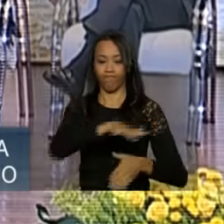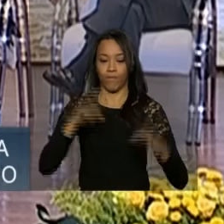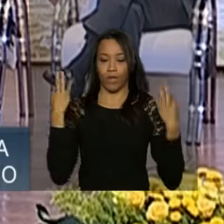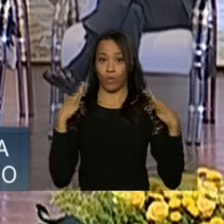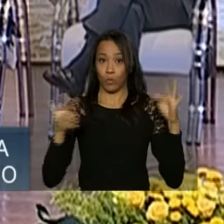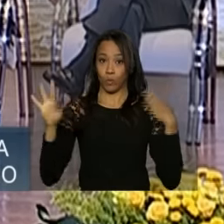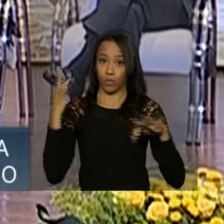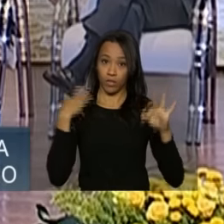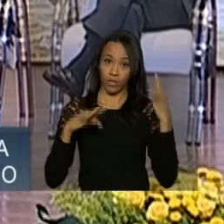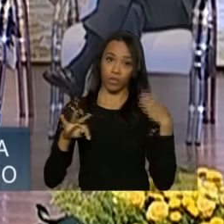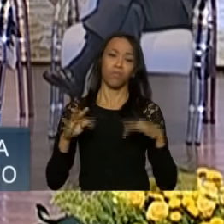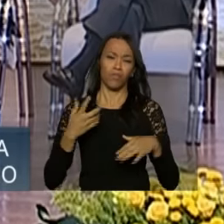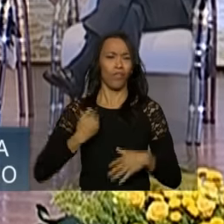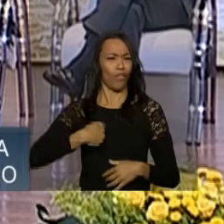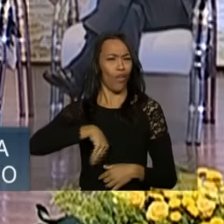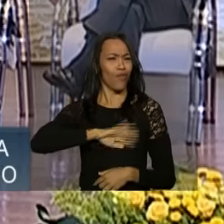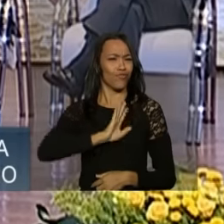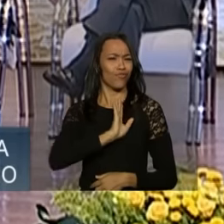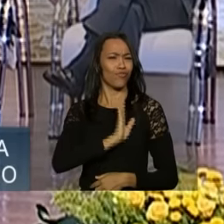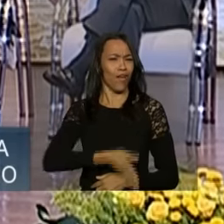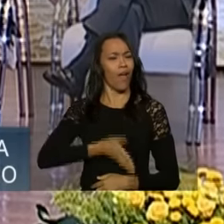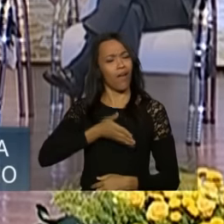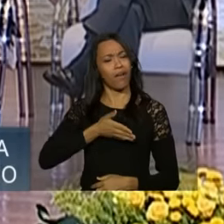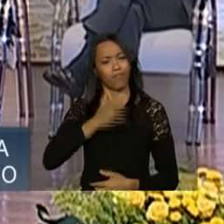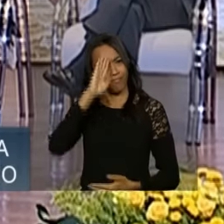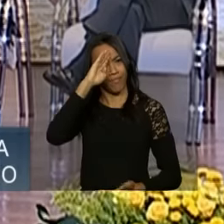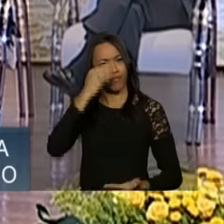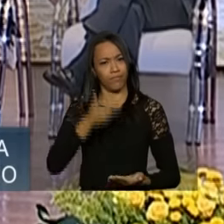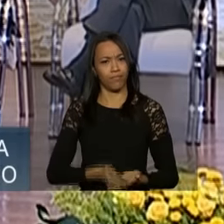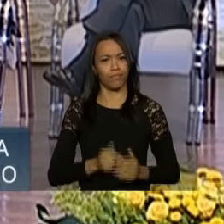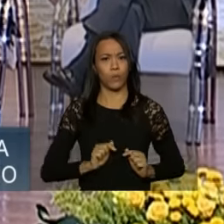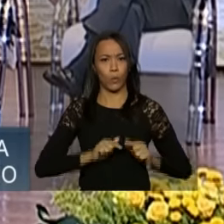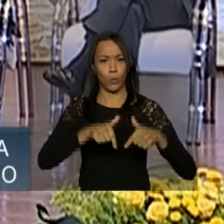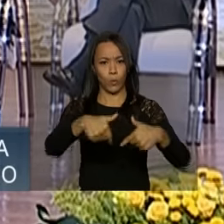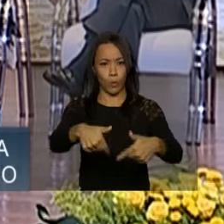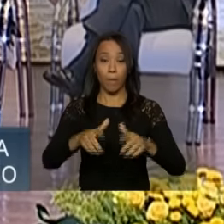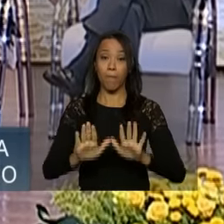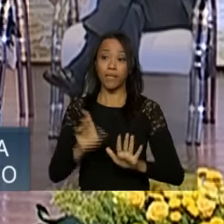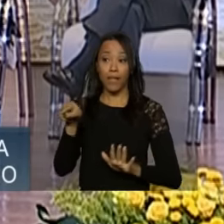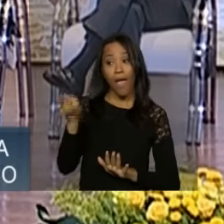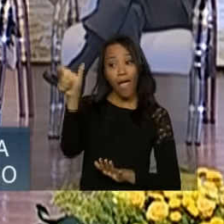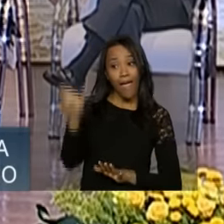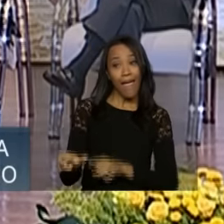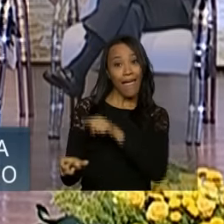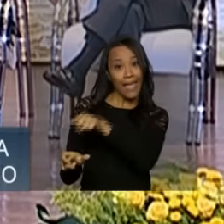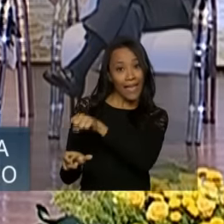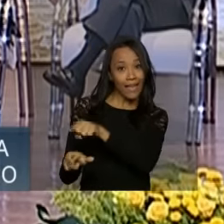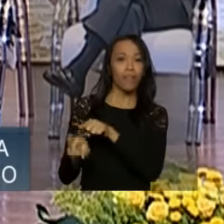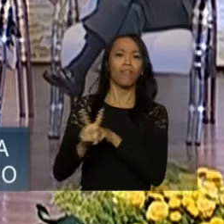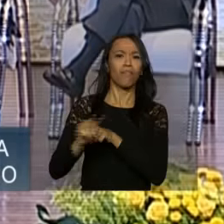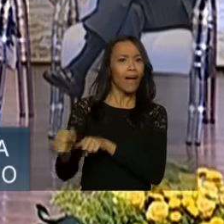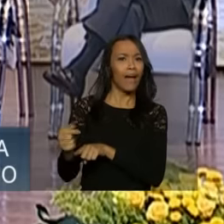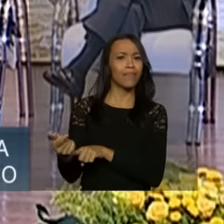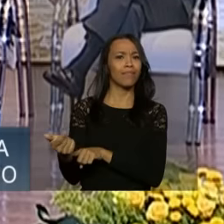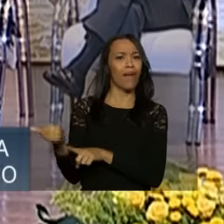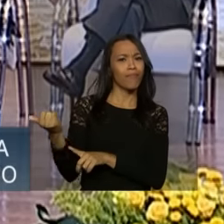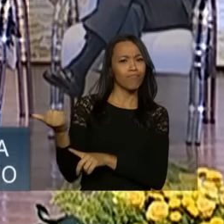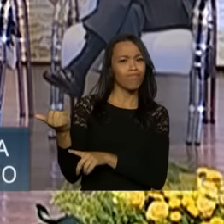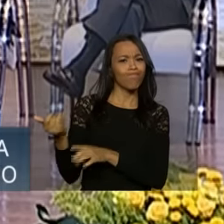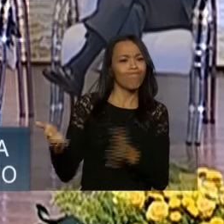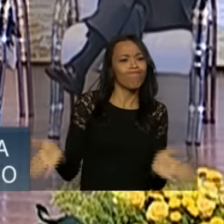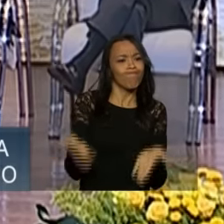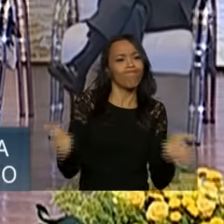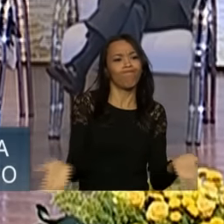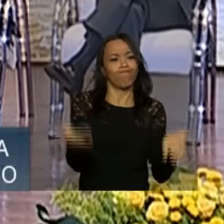nós, aqueles que já, porque nós já somos convencidos. Não é isso. É que o Henrique vai fazer com que nós tenhamos certeza